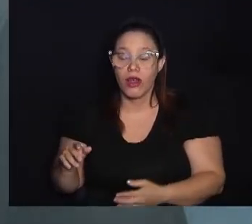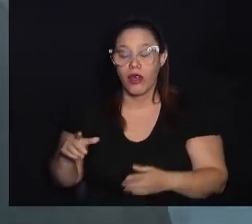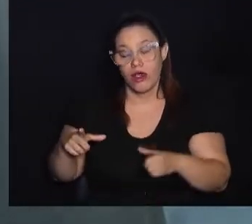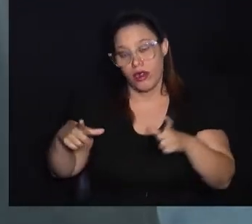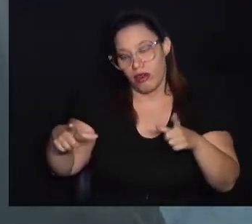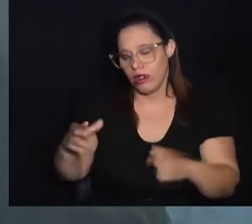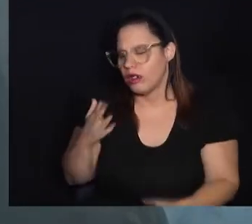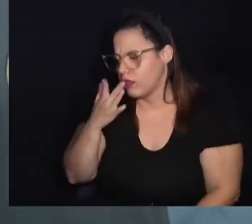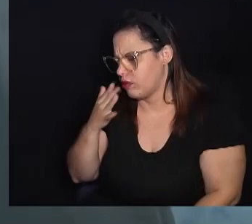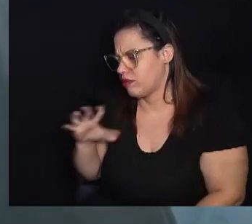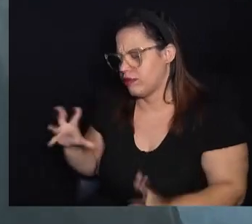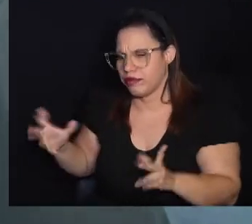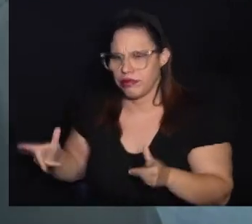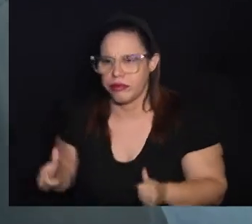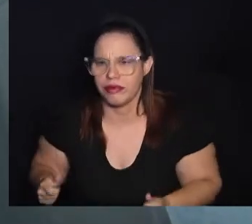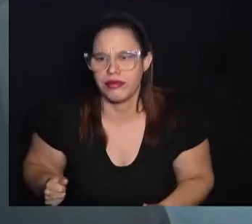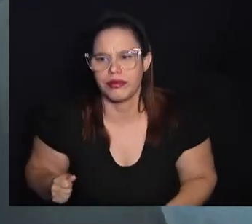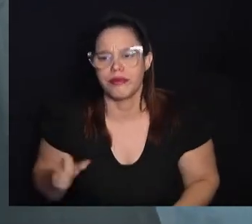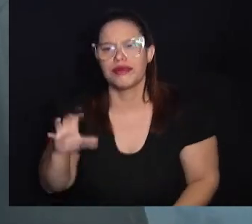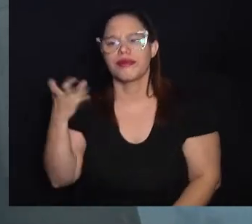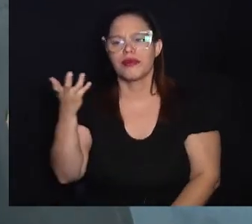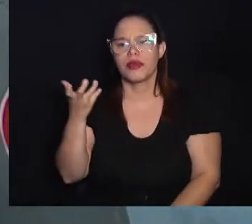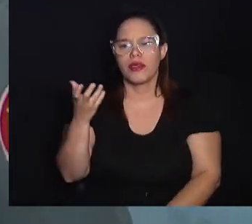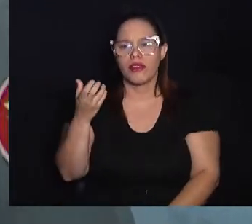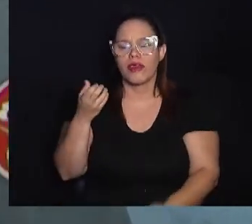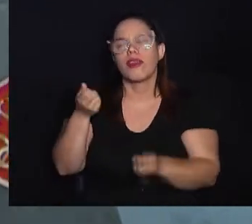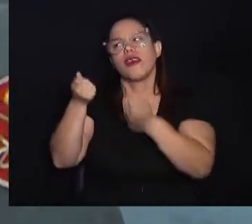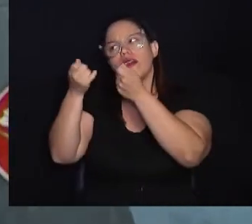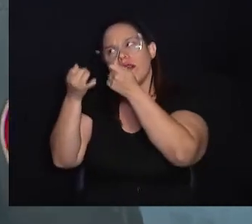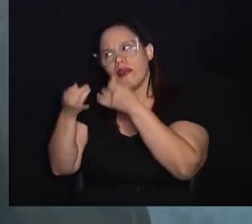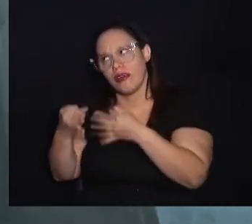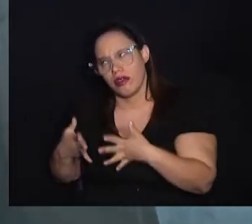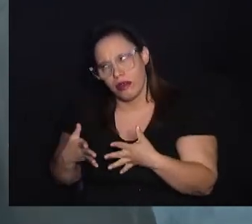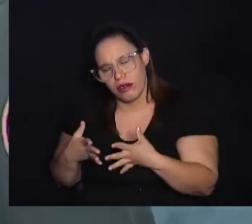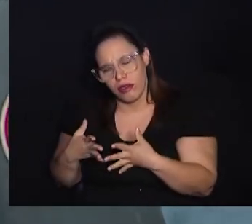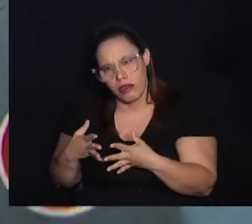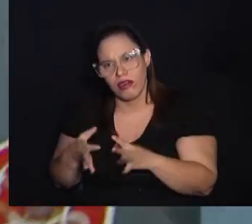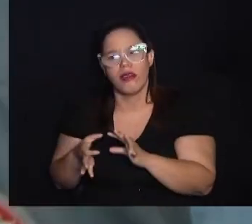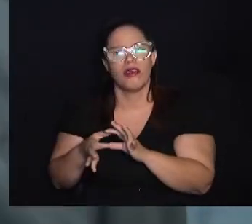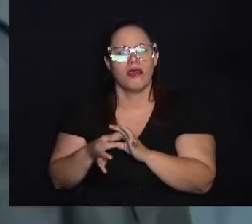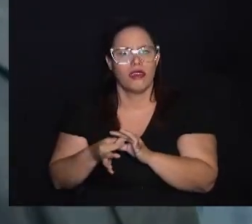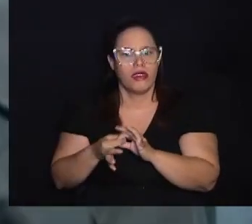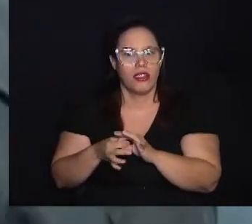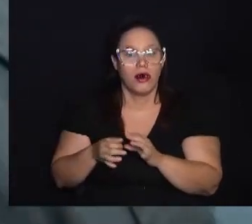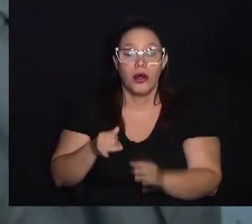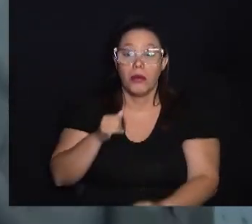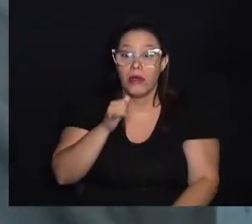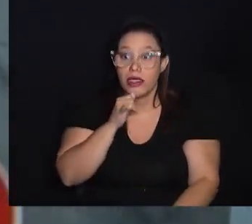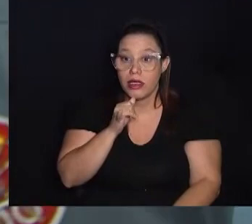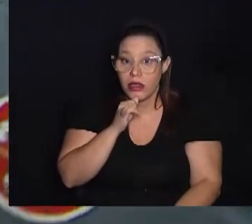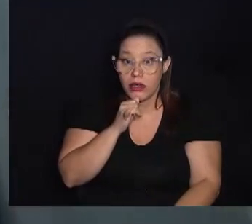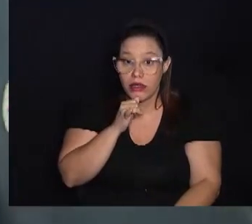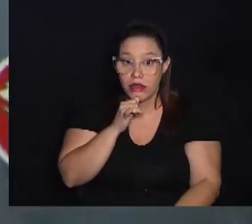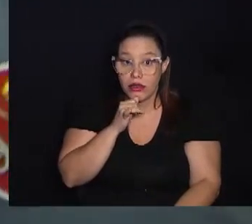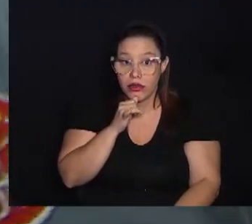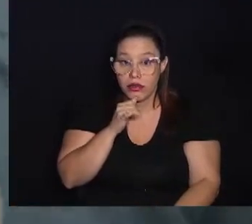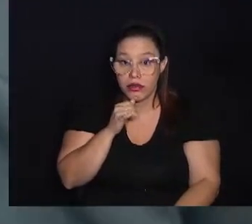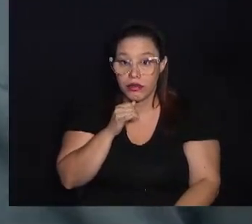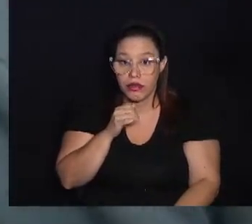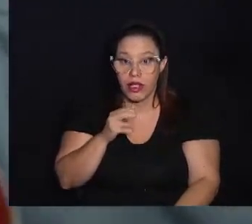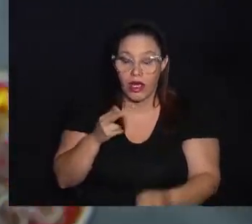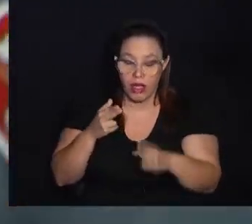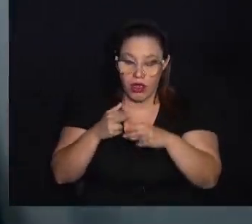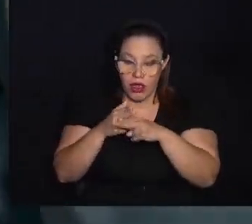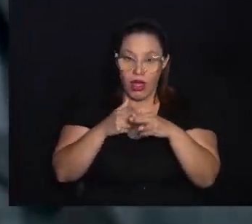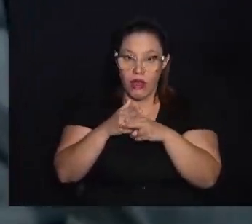lugar. Porém, o que acontece? Temos que orientar e também cooperar, né? Por exemplo, aqui os objetos, a faca